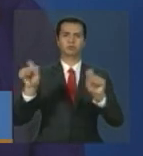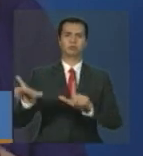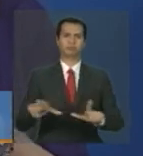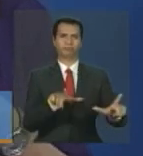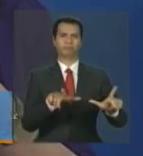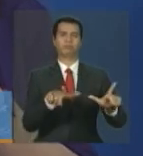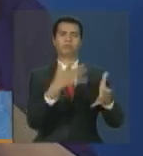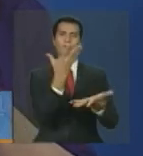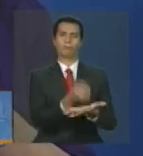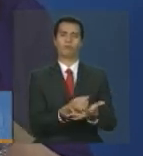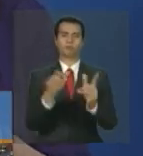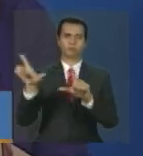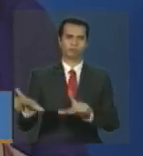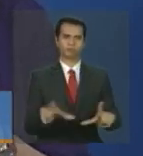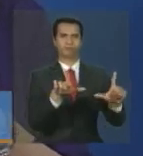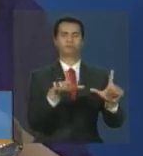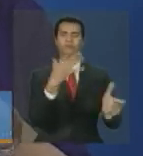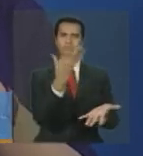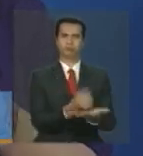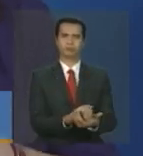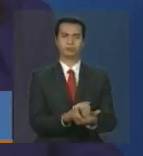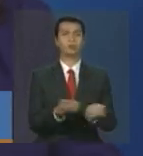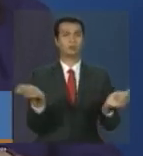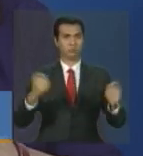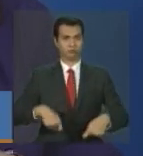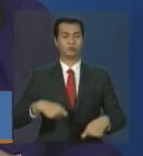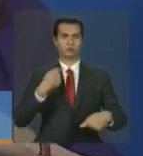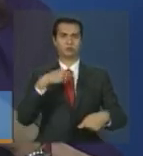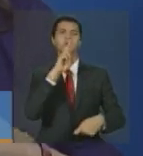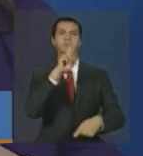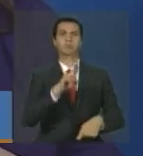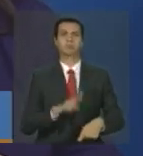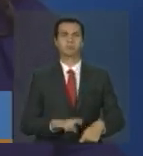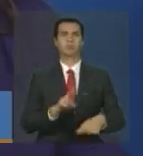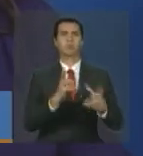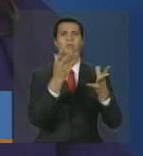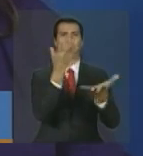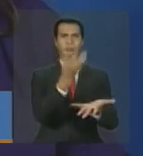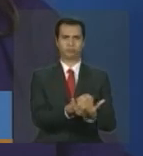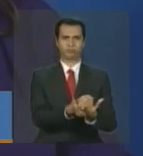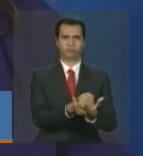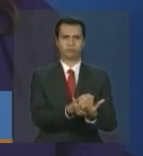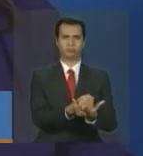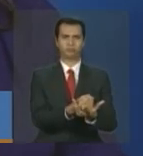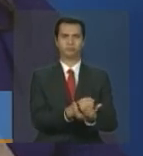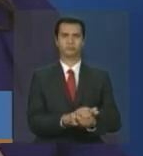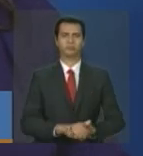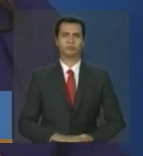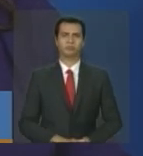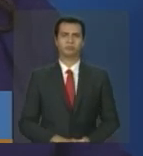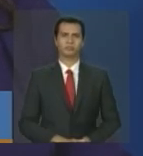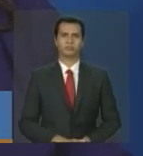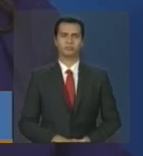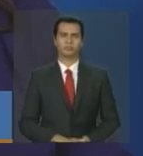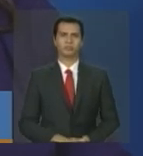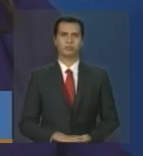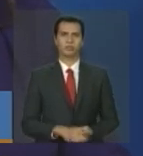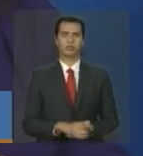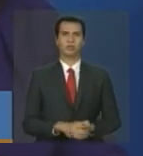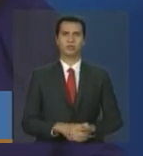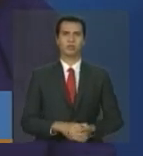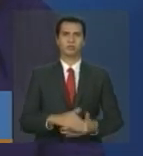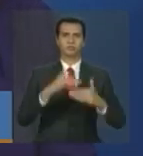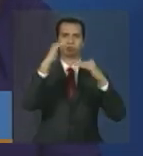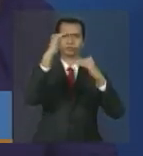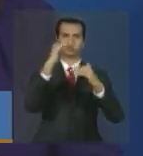então eu posso é preencher um bloco e clicar nos salvar bloco a e nesse salvar